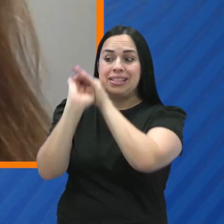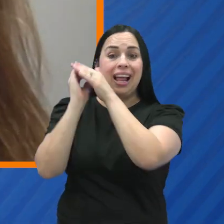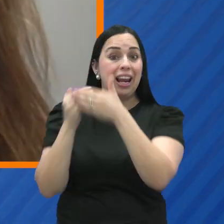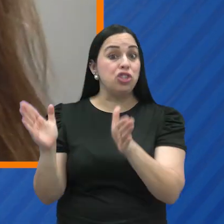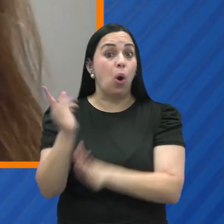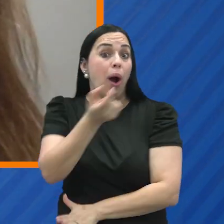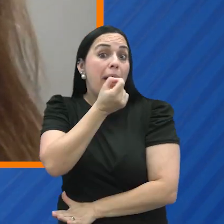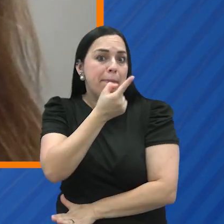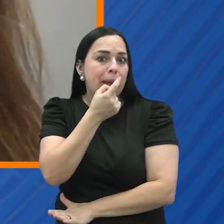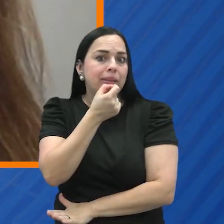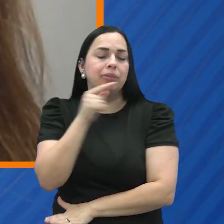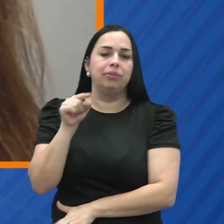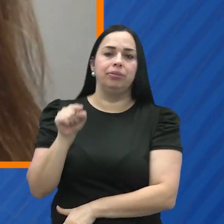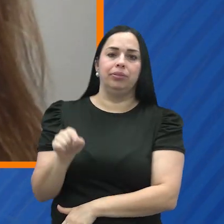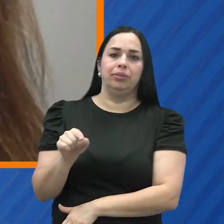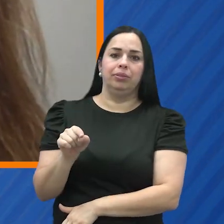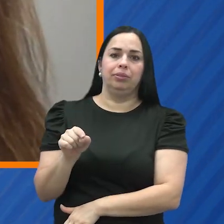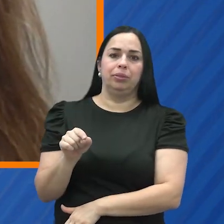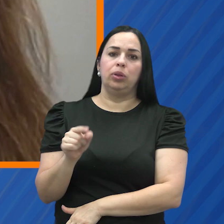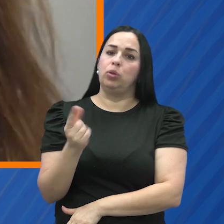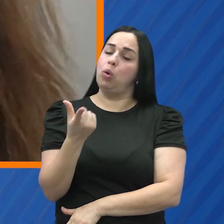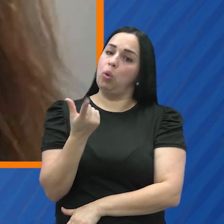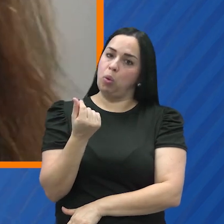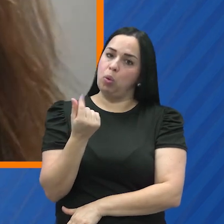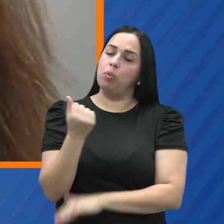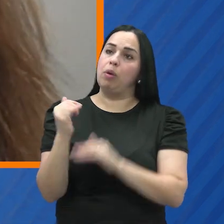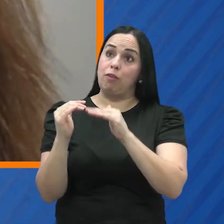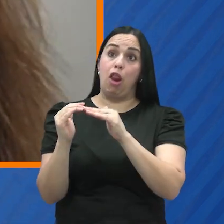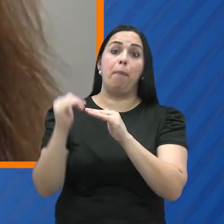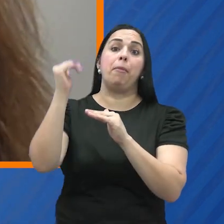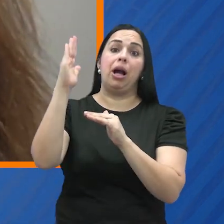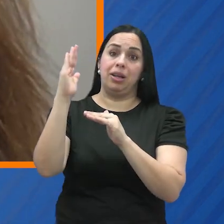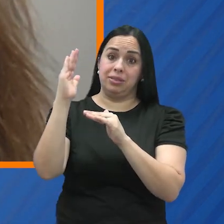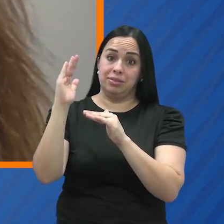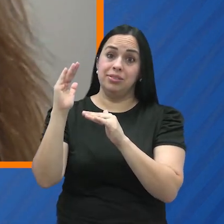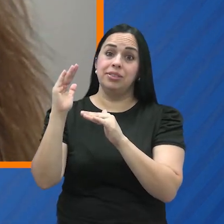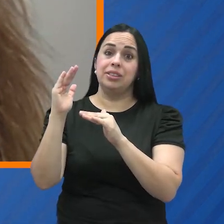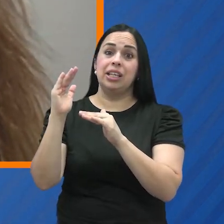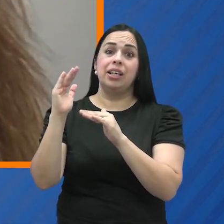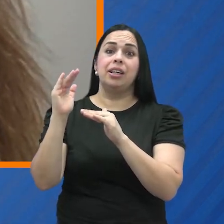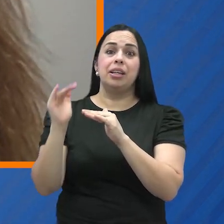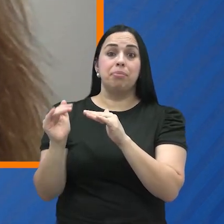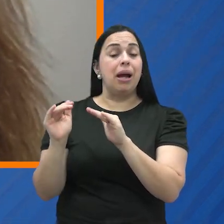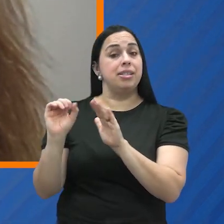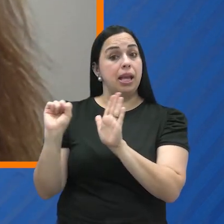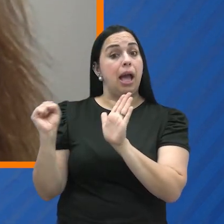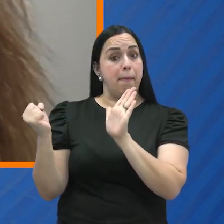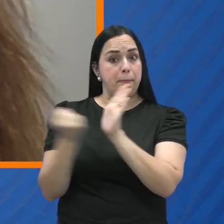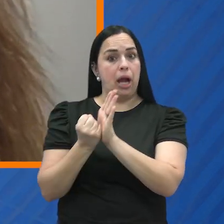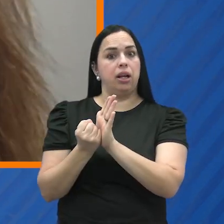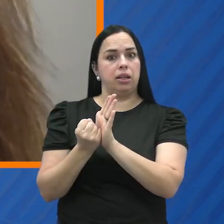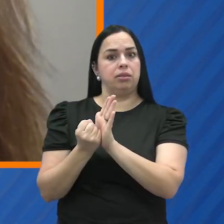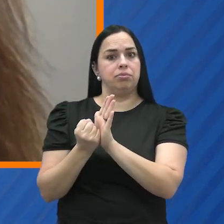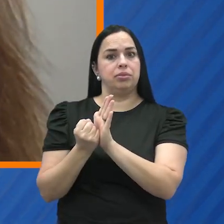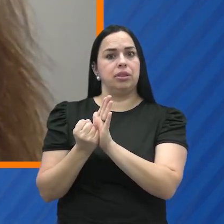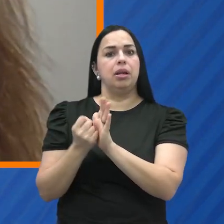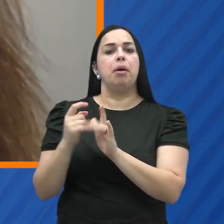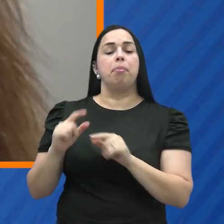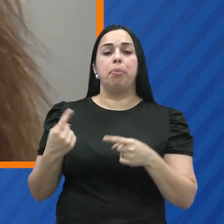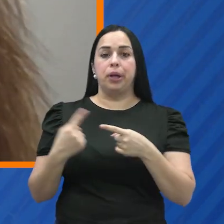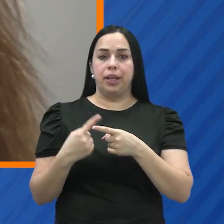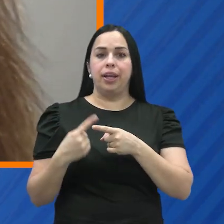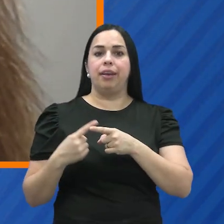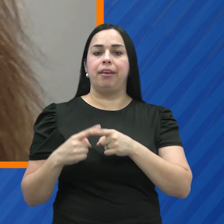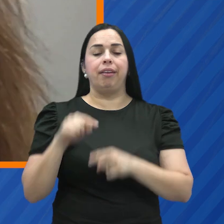empresa lança esse medicamento de referência, ela lança ele num preço mais alto. Em geral, esses medicamentos eles têm patentes, eles